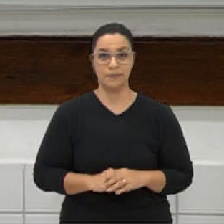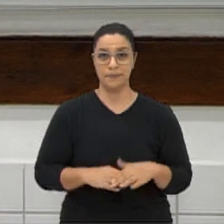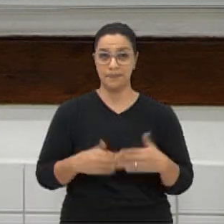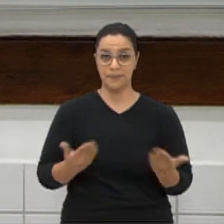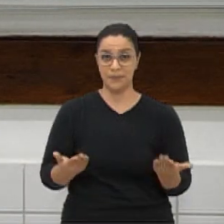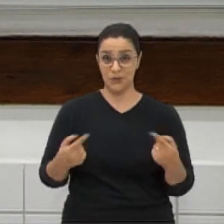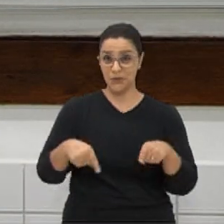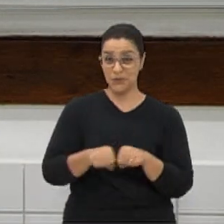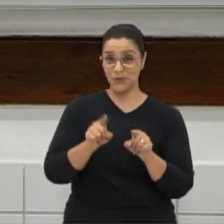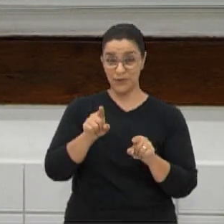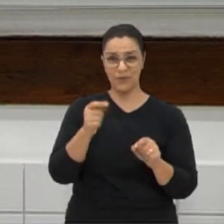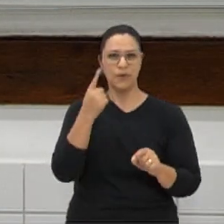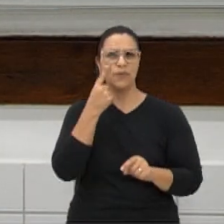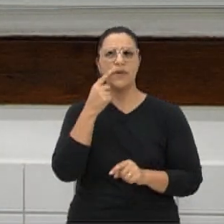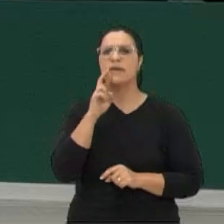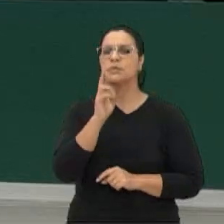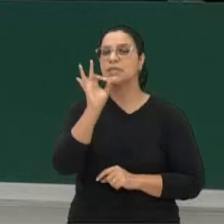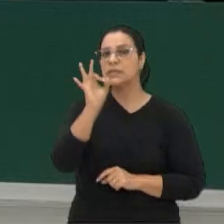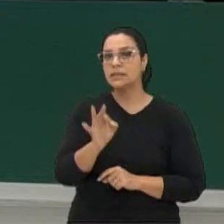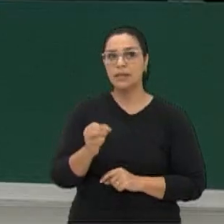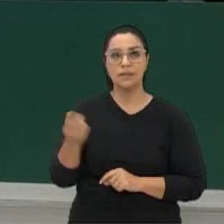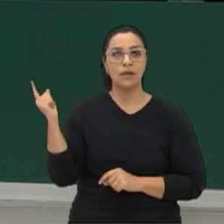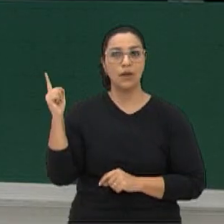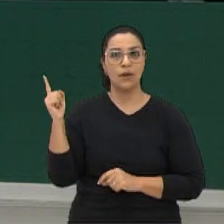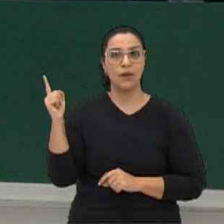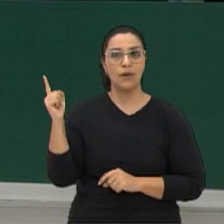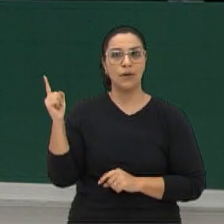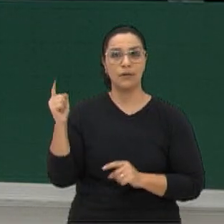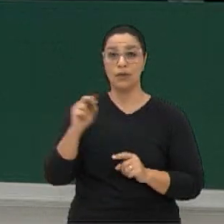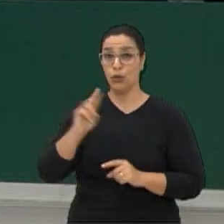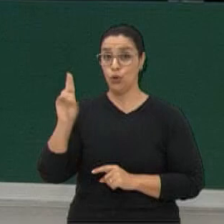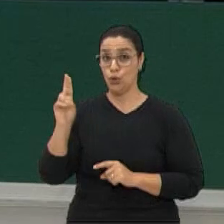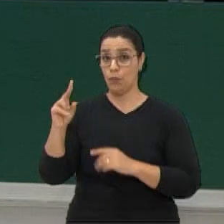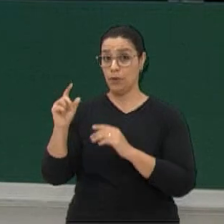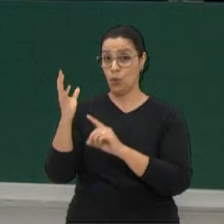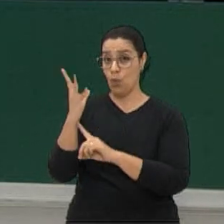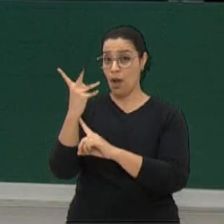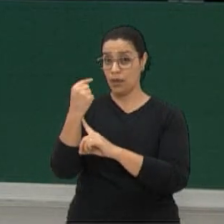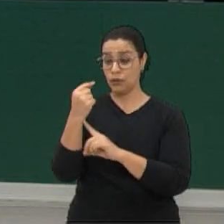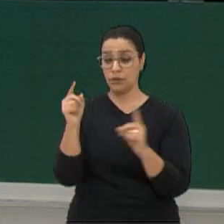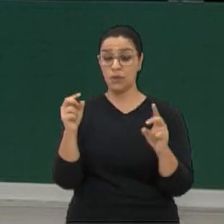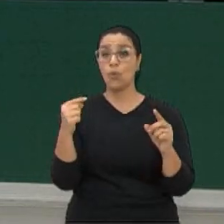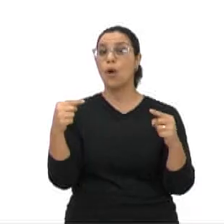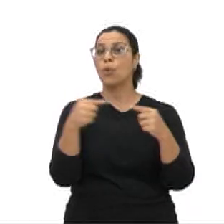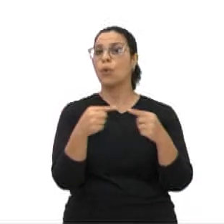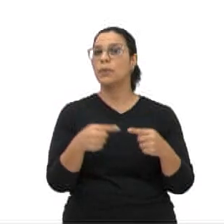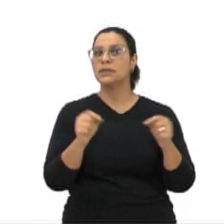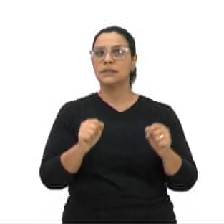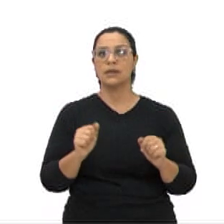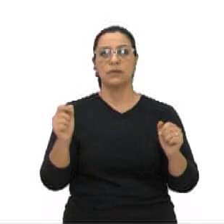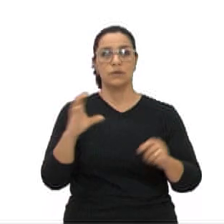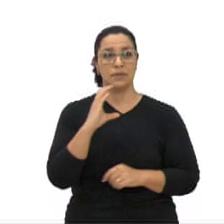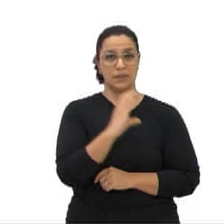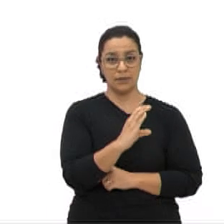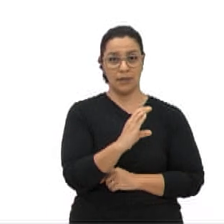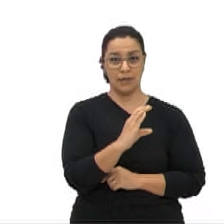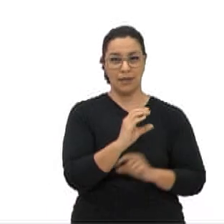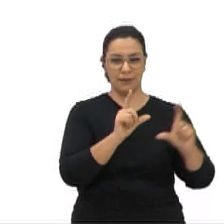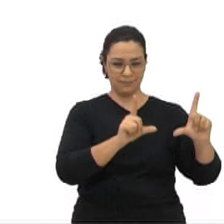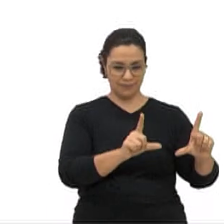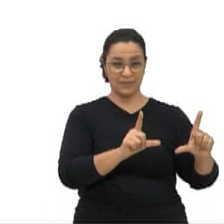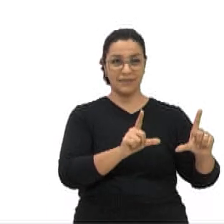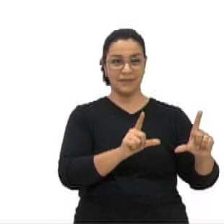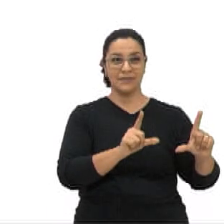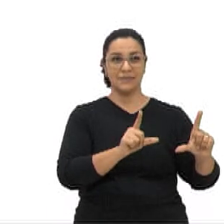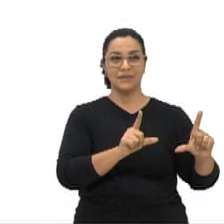Opa, estou de volta aqui, então vamos ver a resposta do nosso quiz. Relacione as pinturas aos seus respectivos artistas. Se você colocou o C, que seria